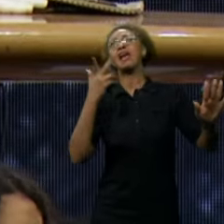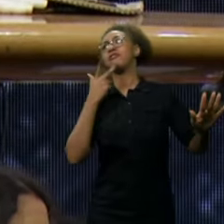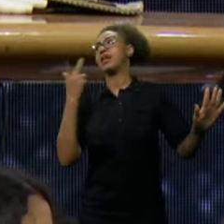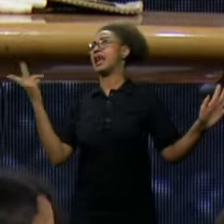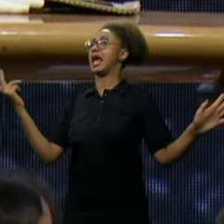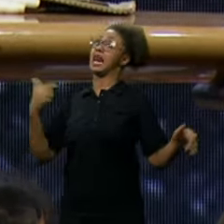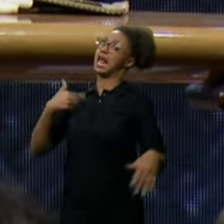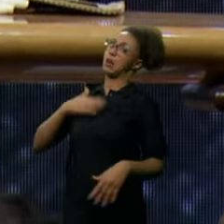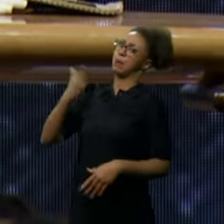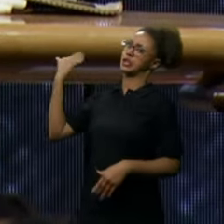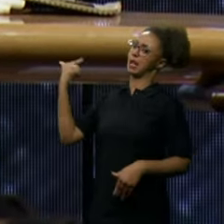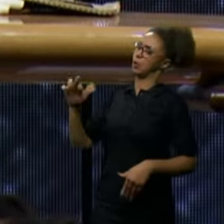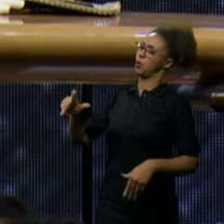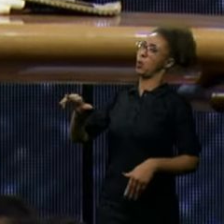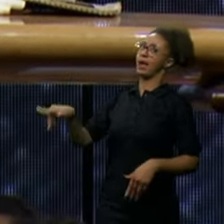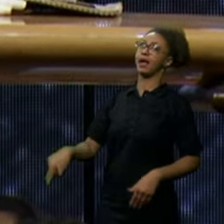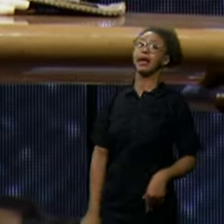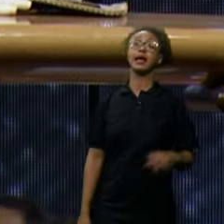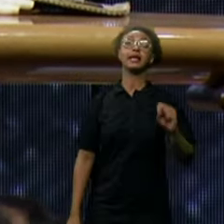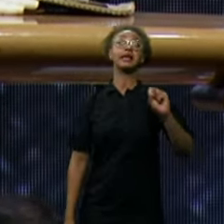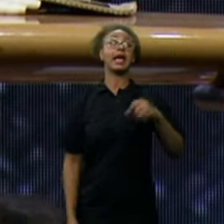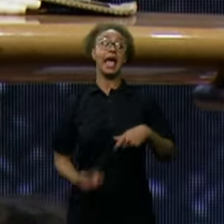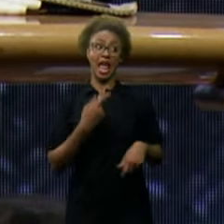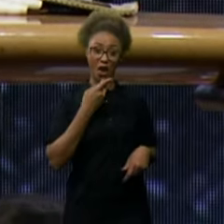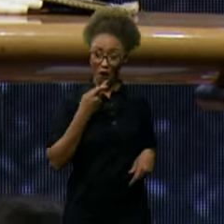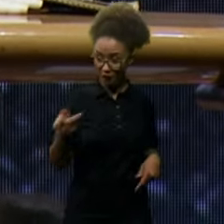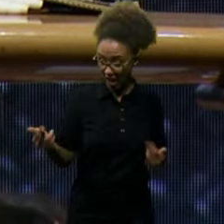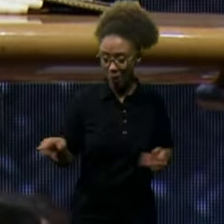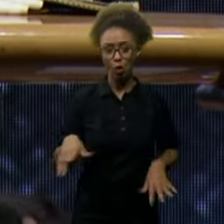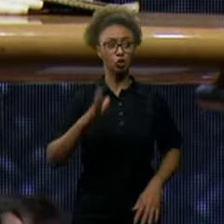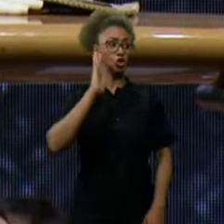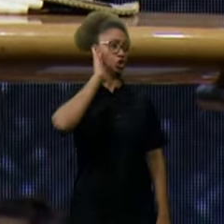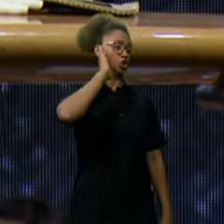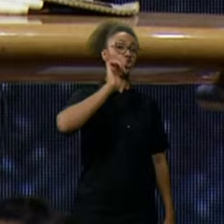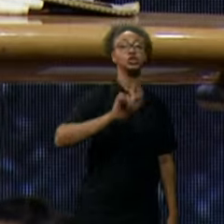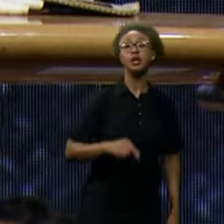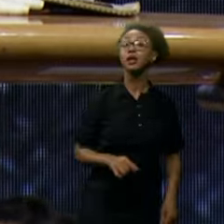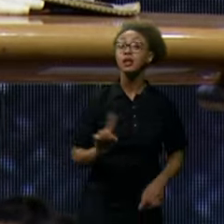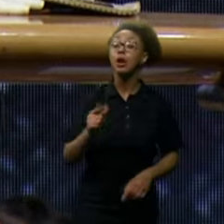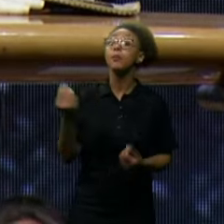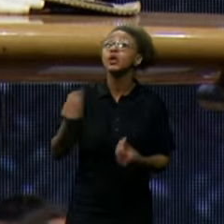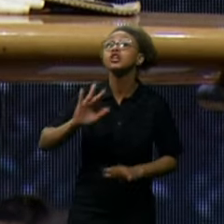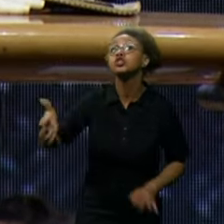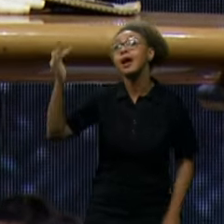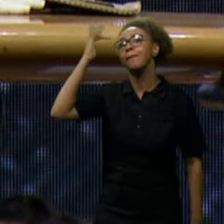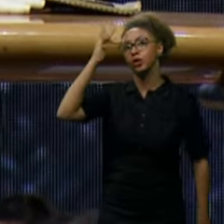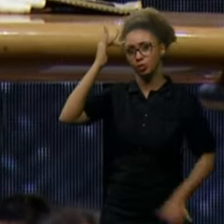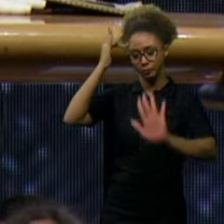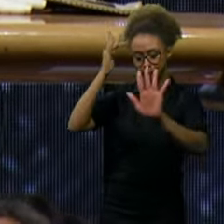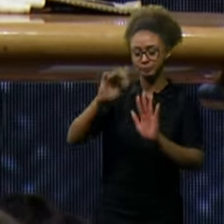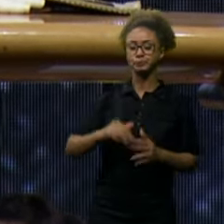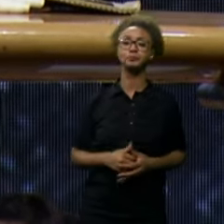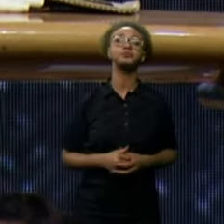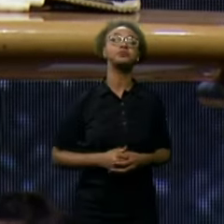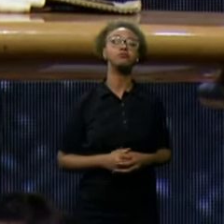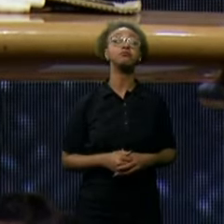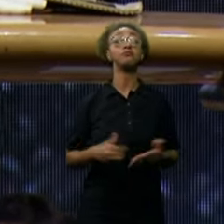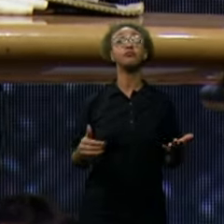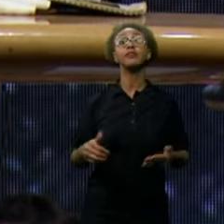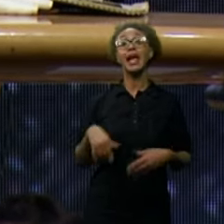no meu tempo não era assim Lá vai eu falar assim contigo né Mas é por causa disso ficar da maturidade a escute isso